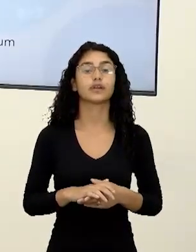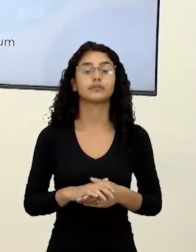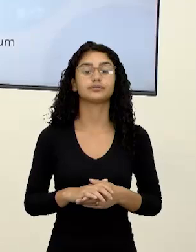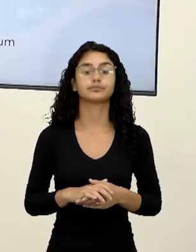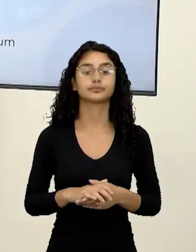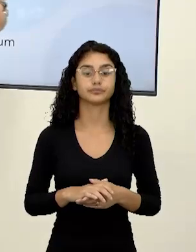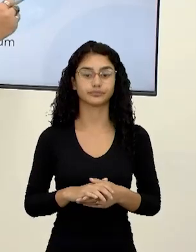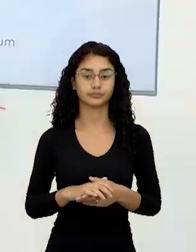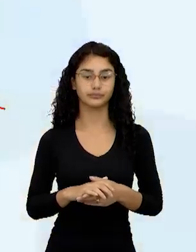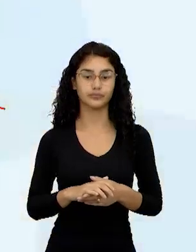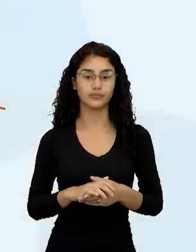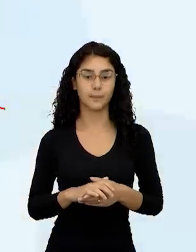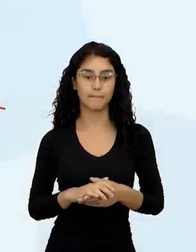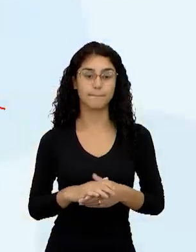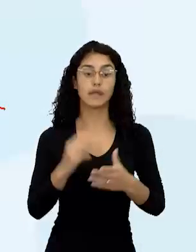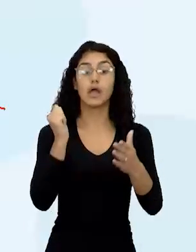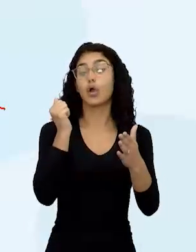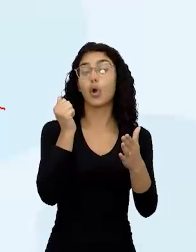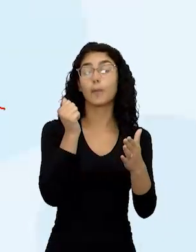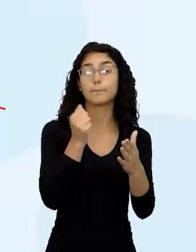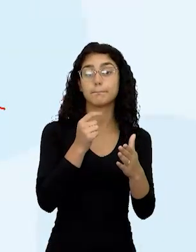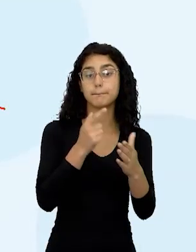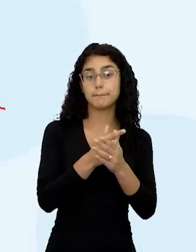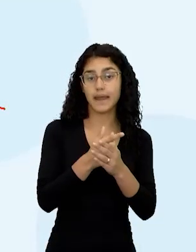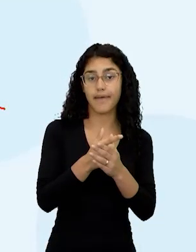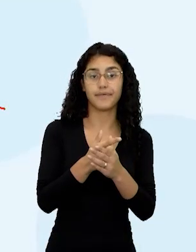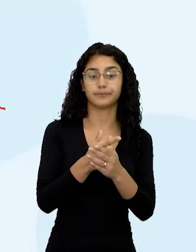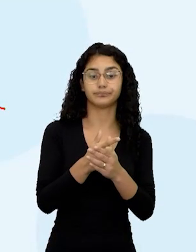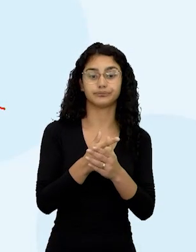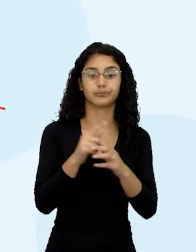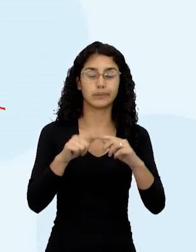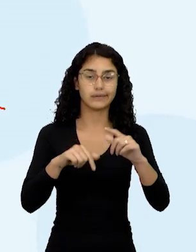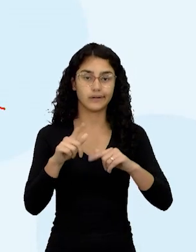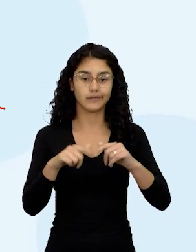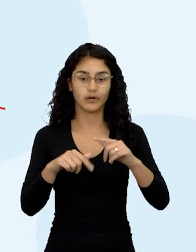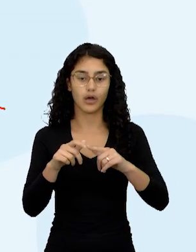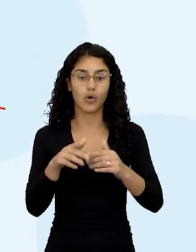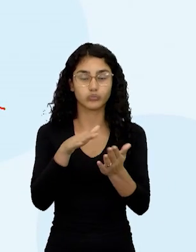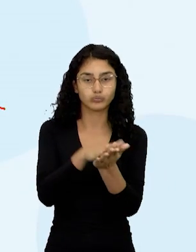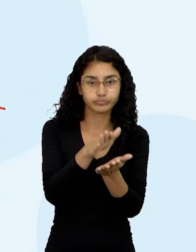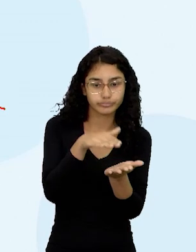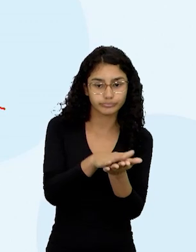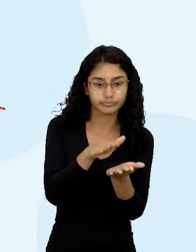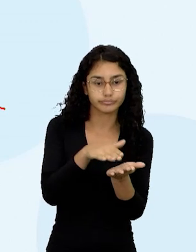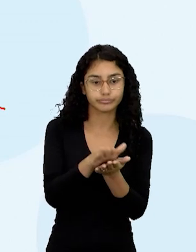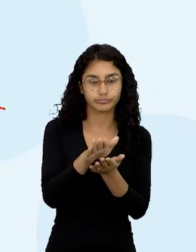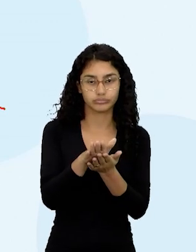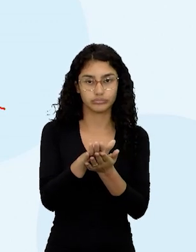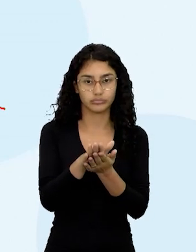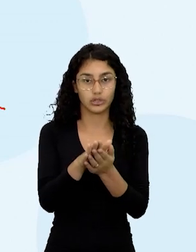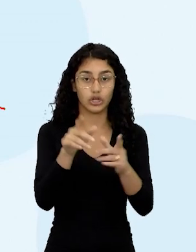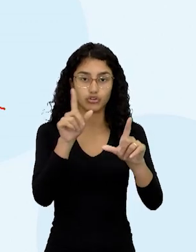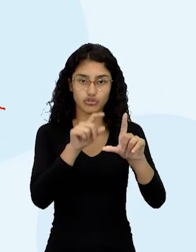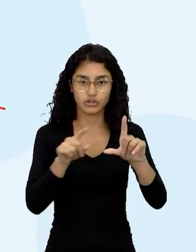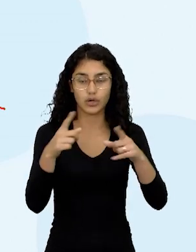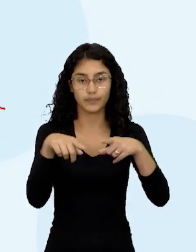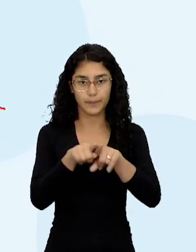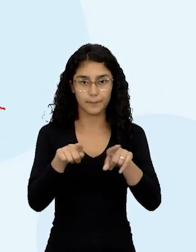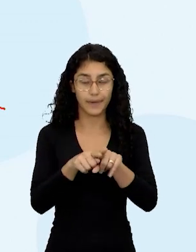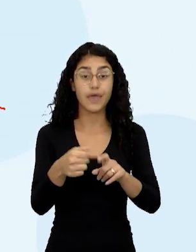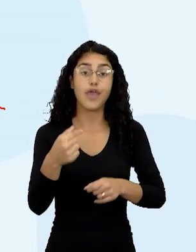conteúdo incluindo a cópia impressa ou digital. Mesma coisa, eu comprei o direito de usar esse